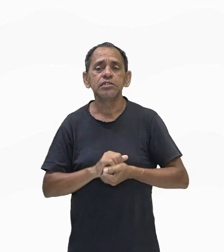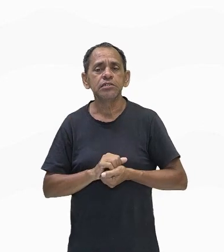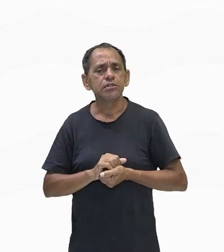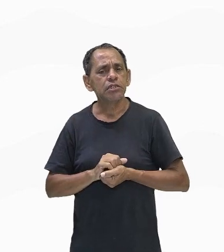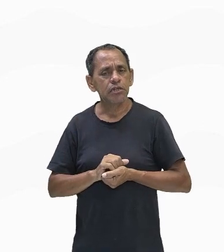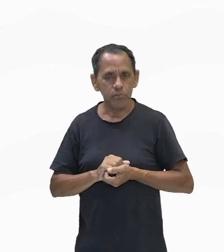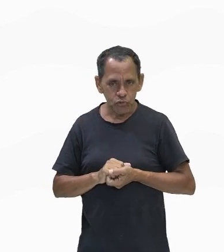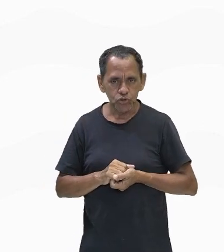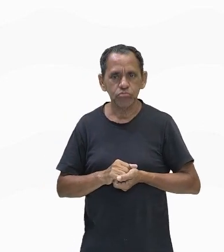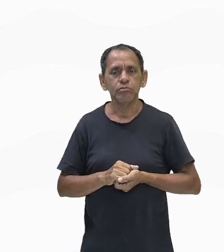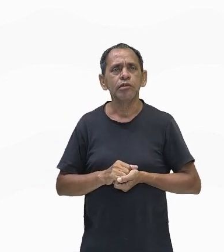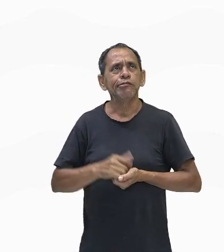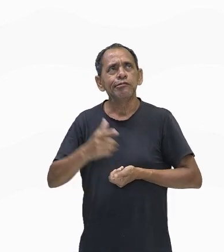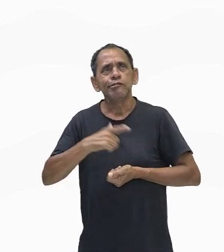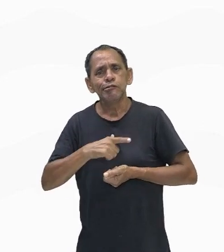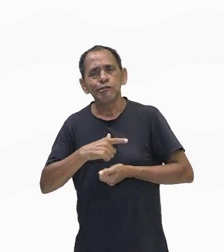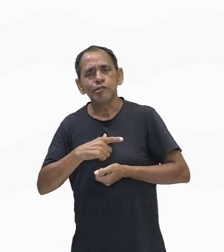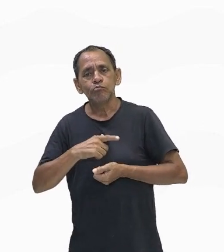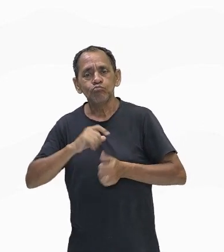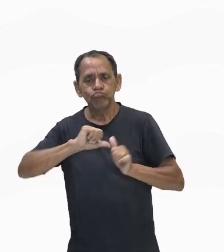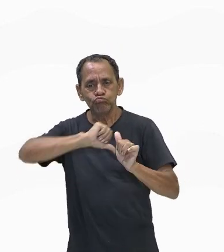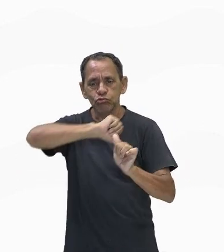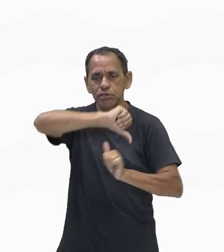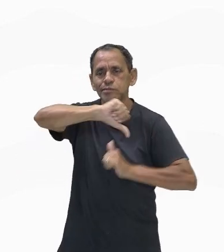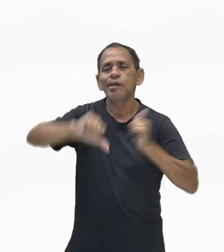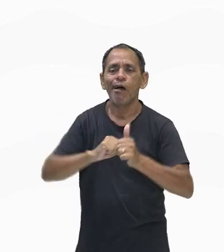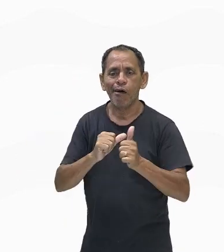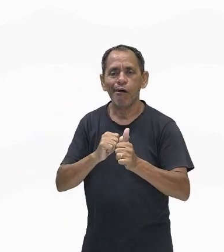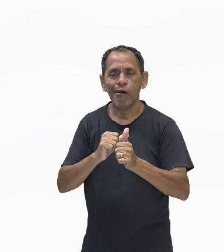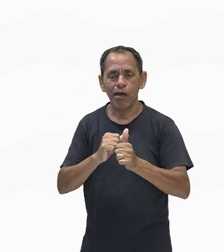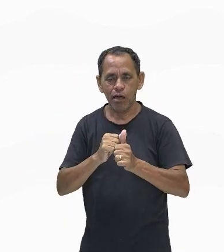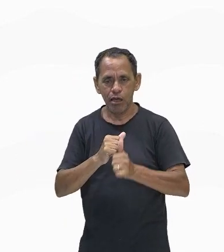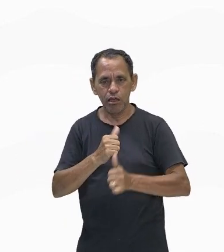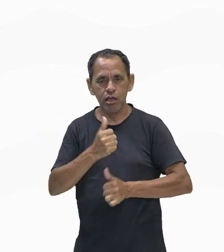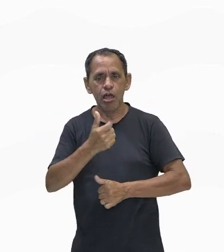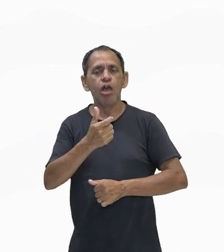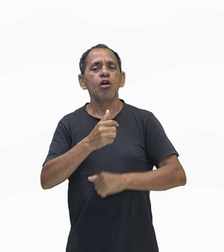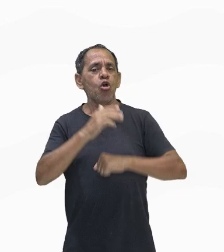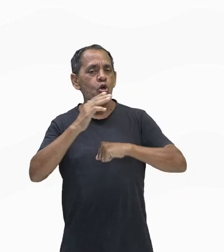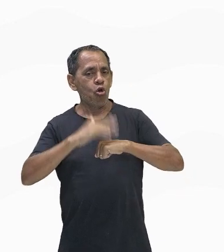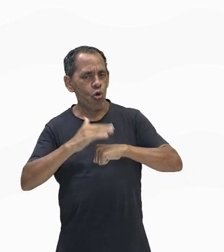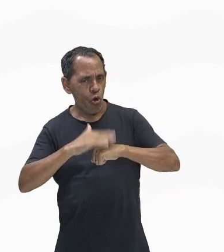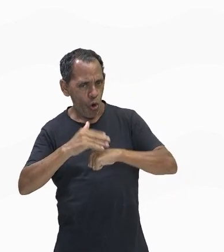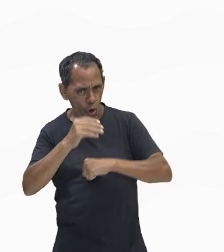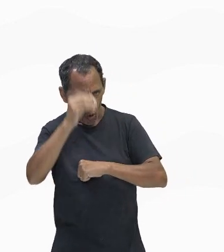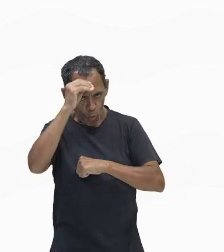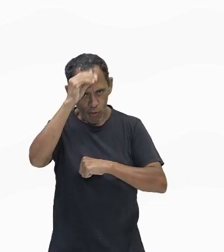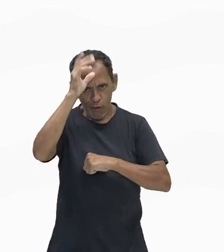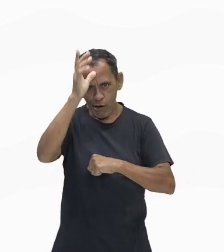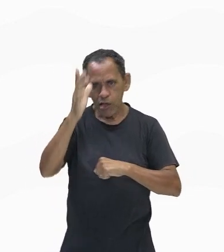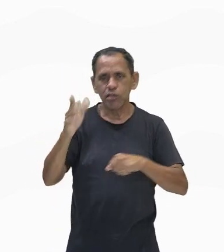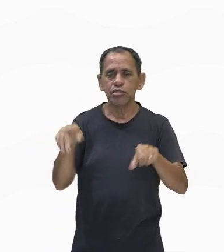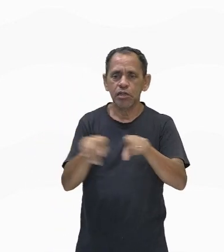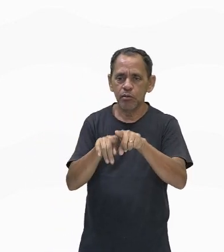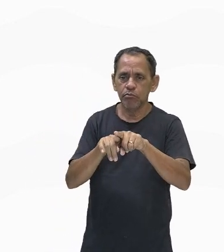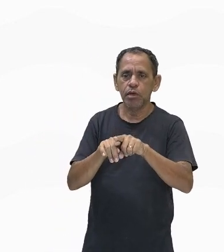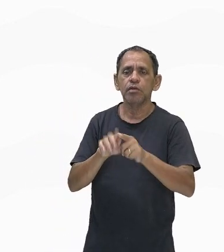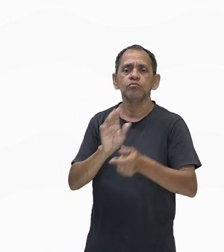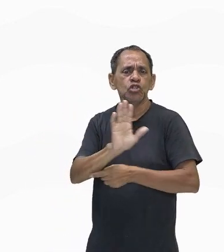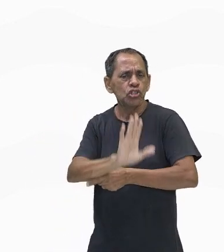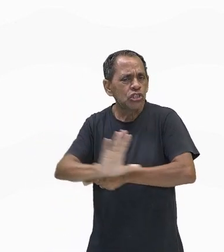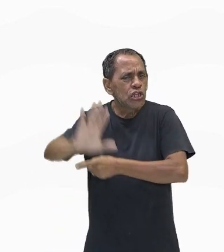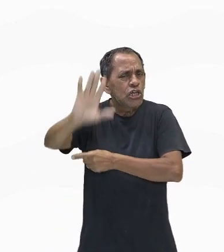nosso desenvolvimento. Seja sincero consigo mesmo, não se compare com os outros, não generalize as